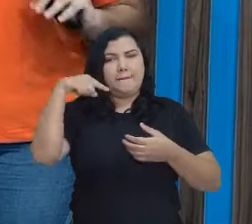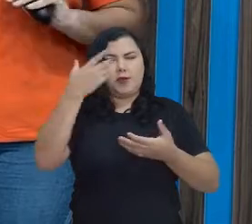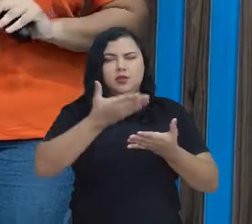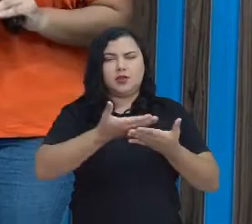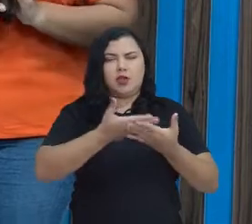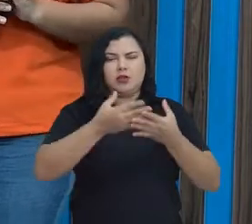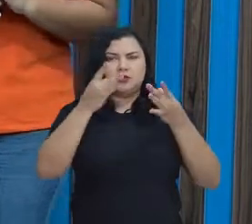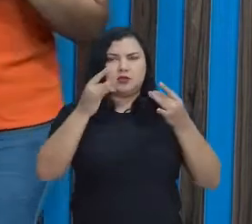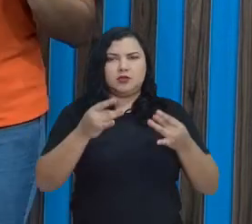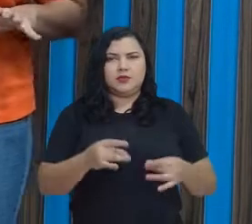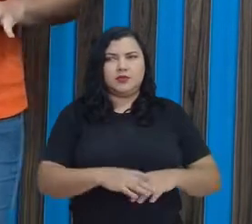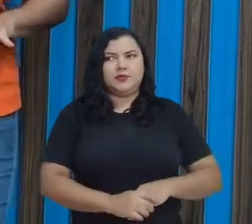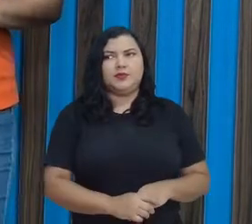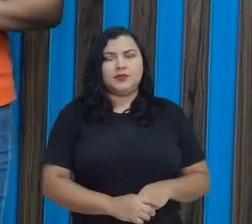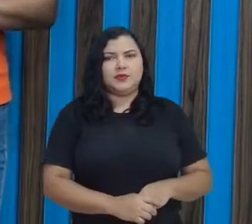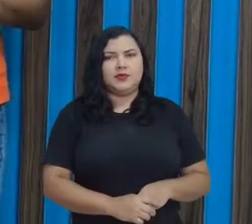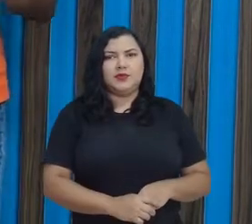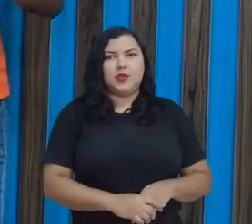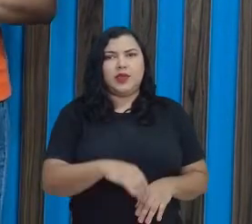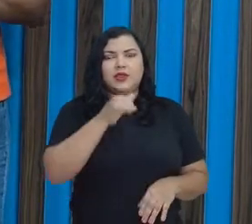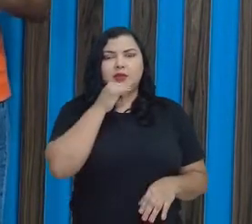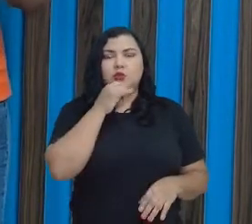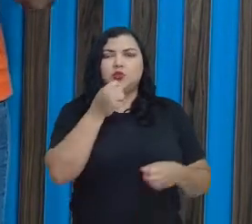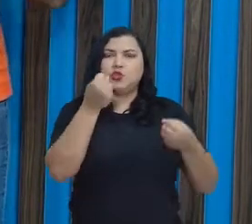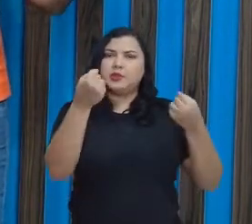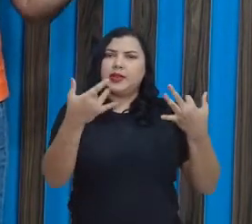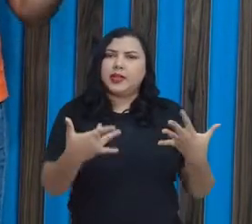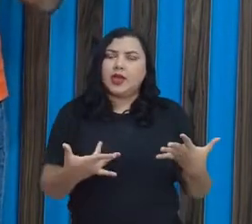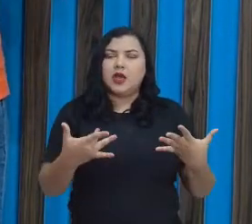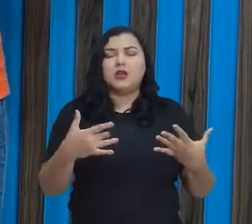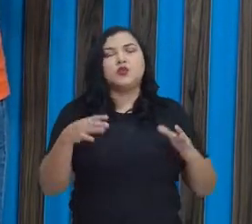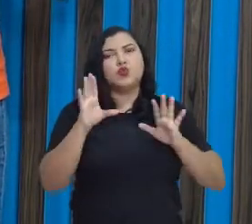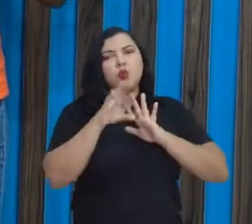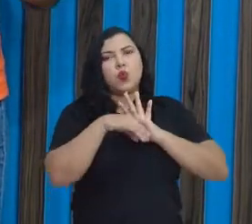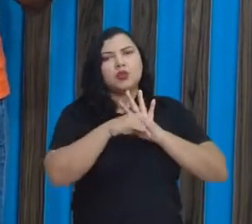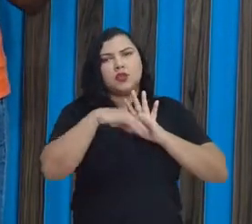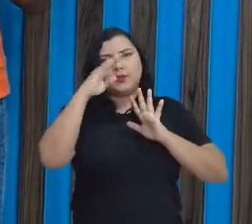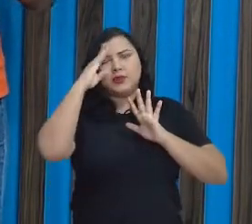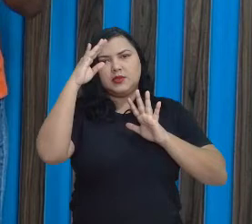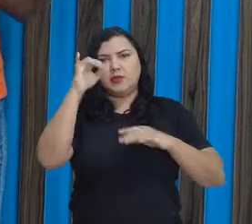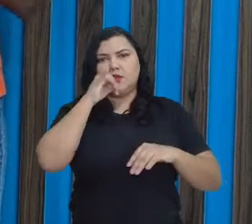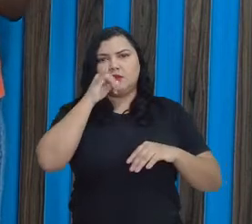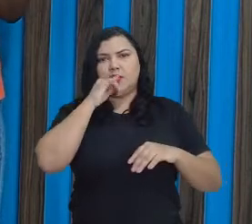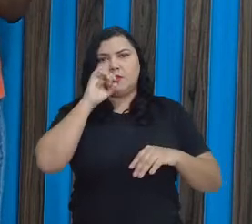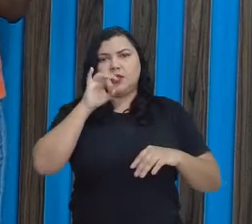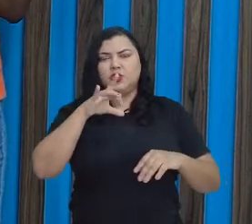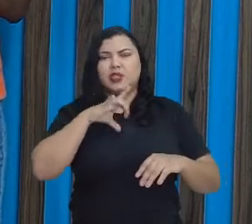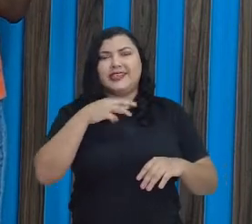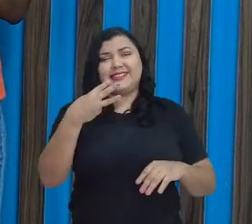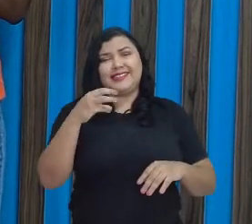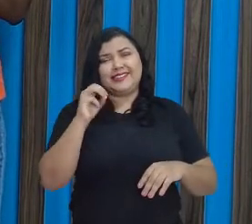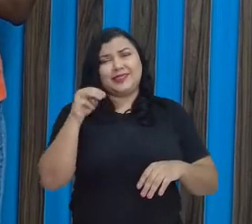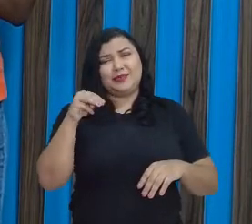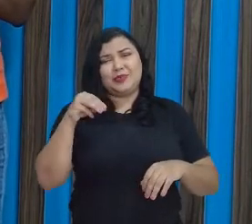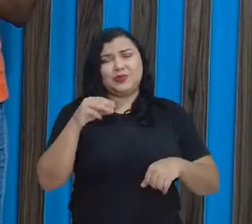assim, gente, é muito da prática também, tá? Eu tô dando aqui os principais conceitos, os exemplos, mas a gente só tem meia horinha de